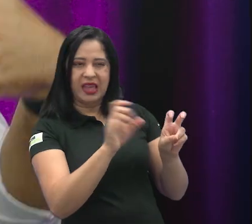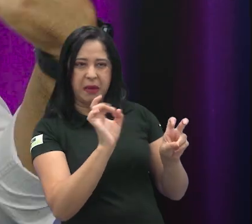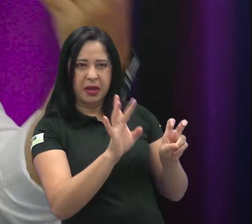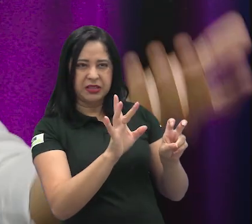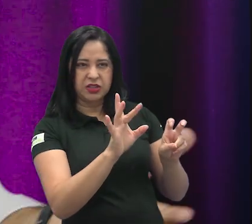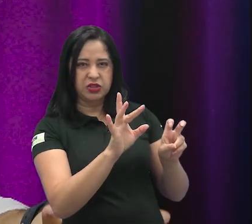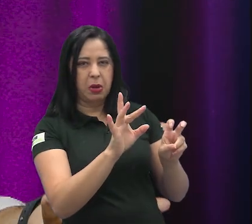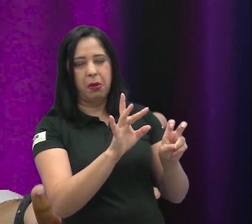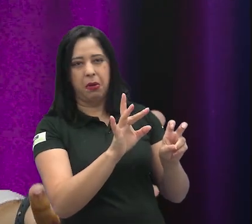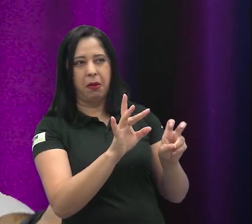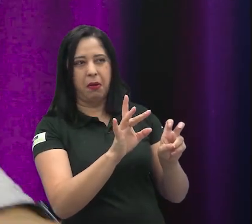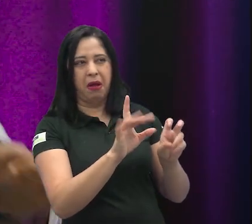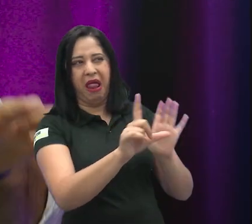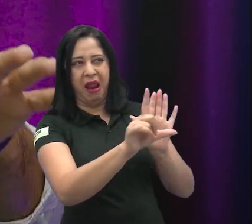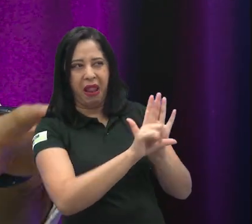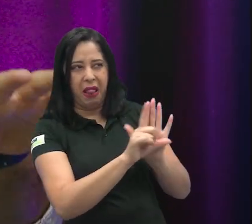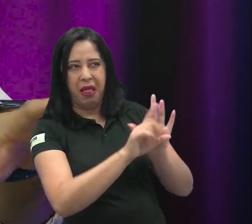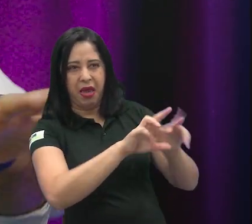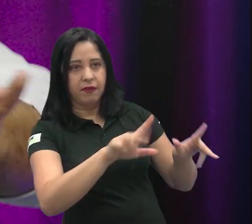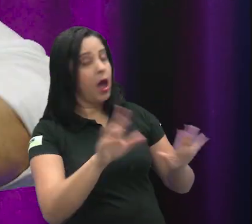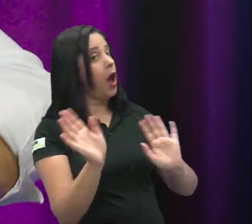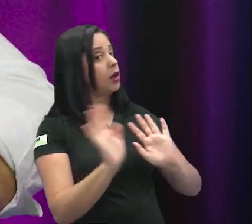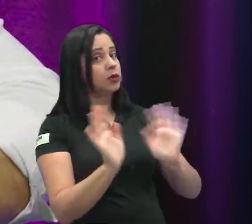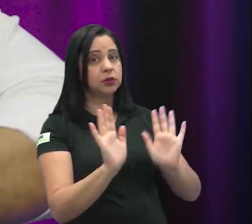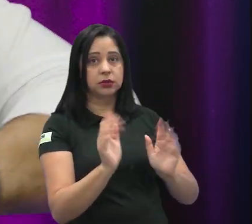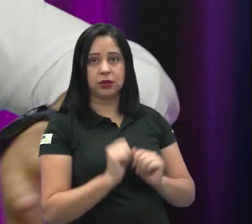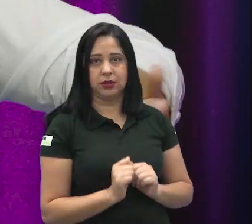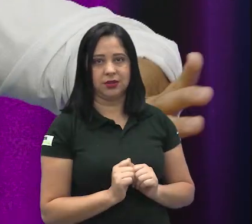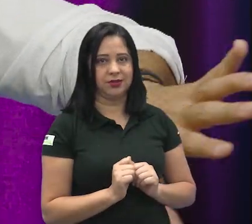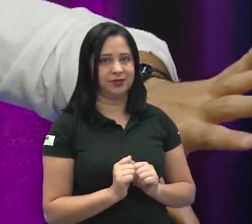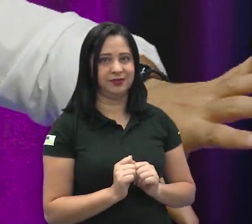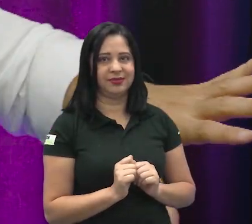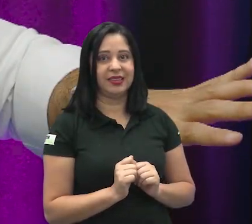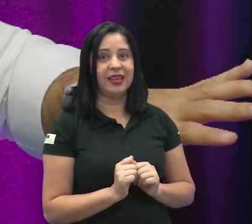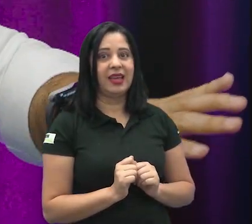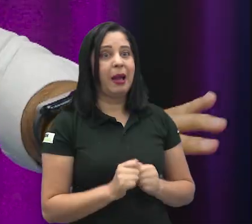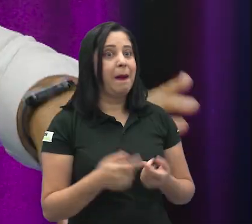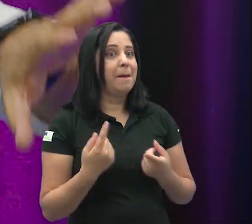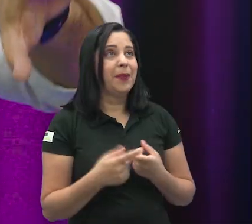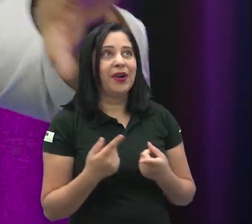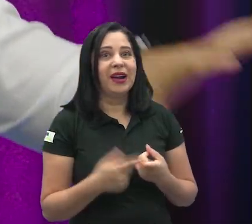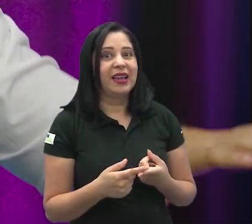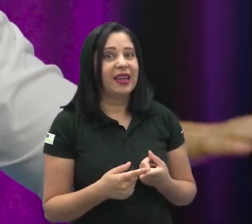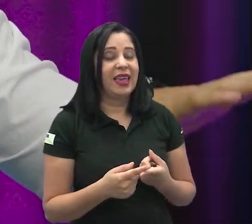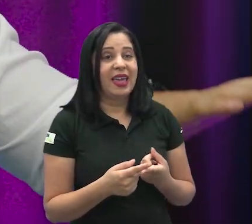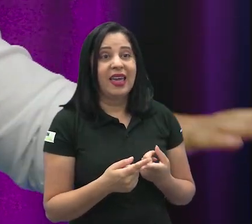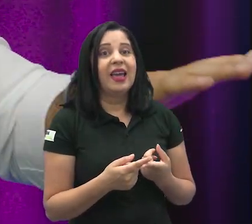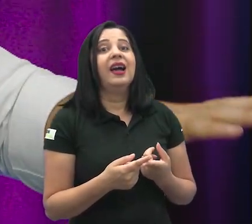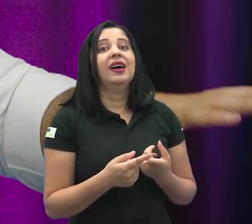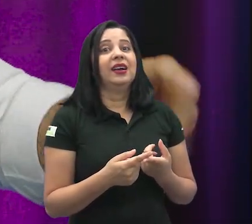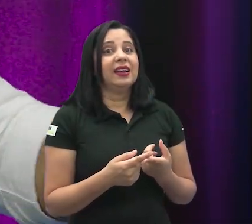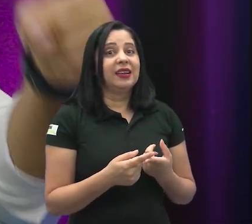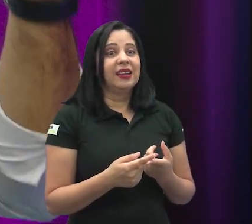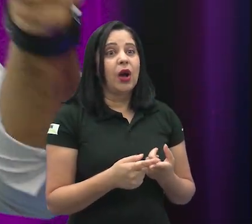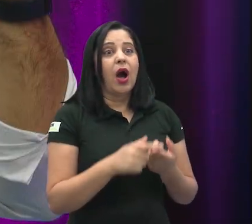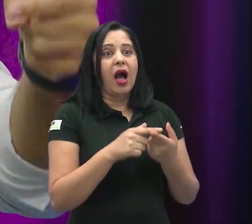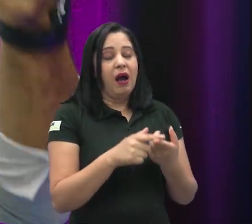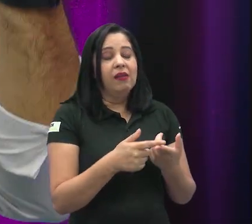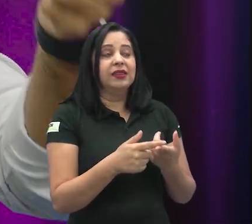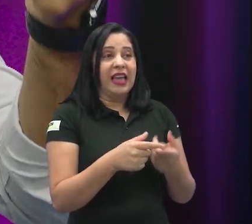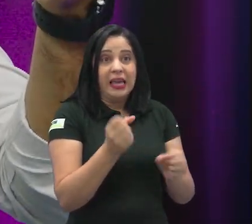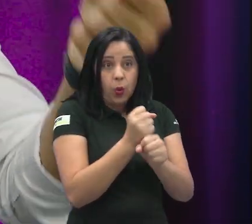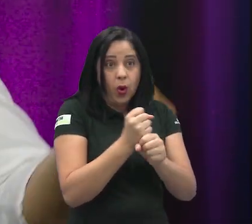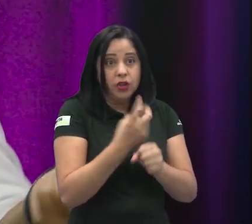gente traz temas de interesse público. A gente precisou tirar todos os assuntos de interesse público, porque não cabiam no jornal e não